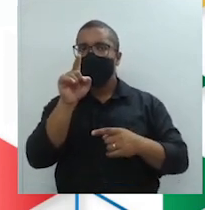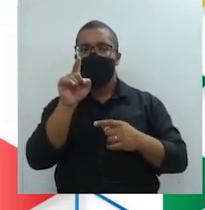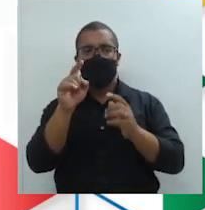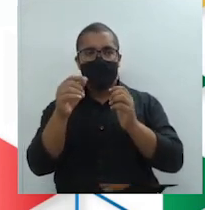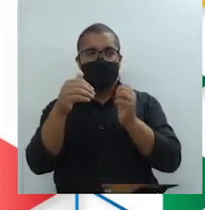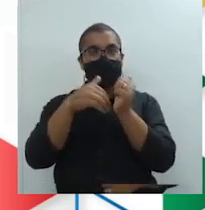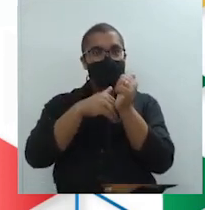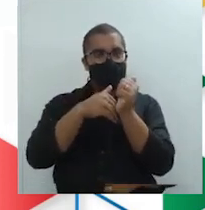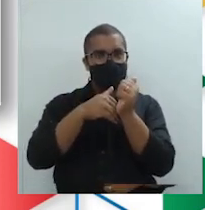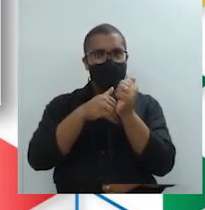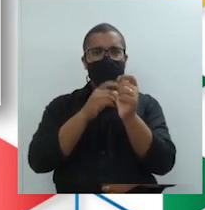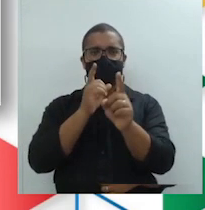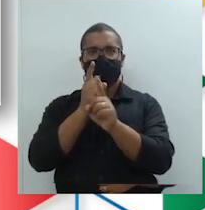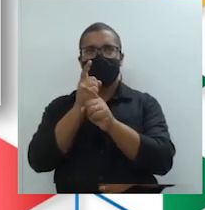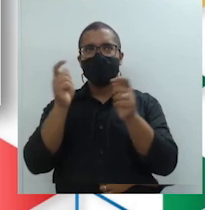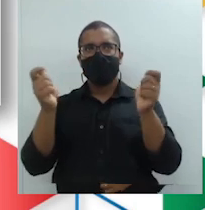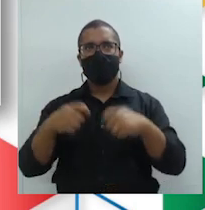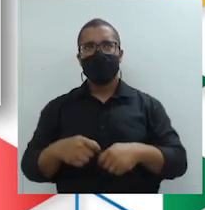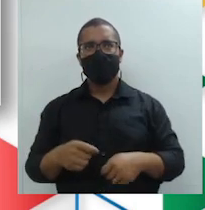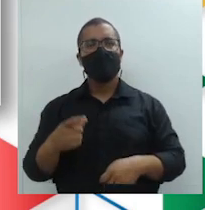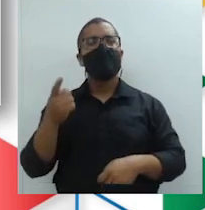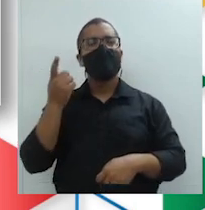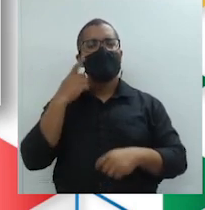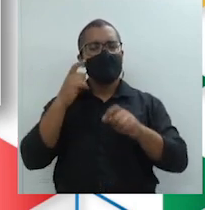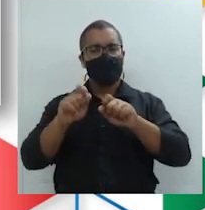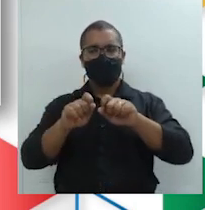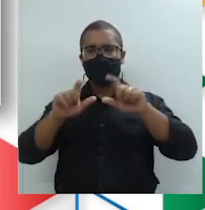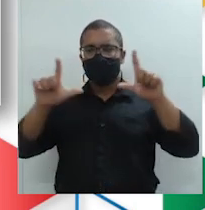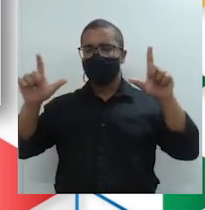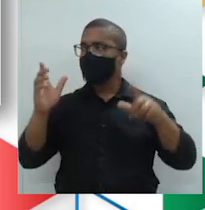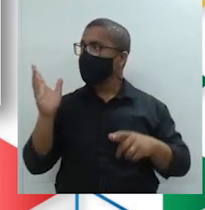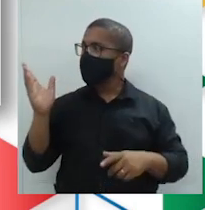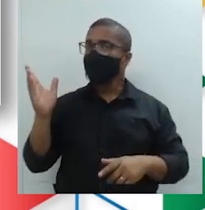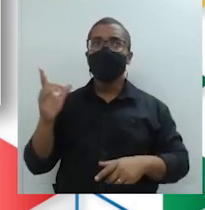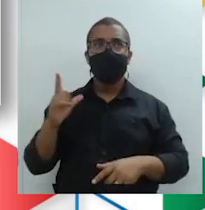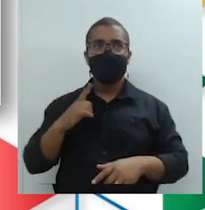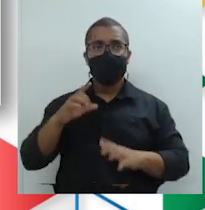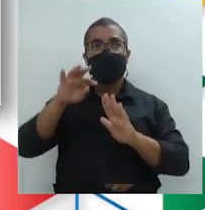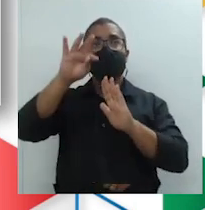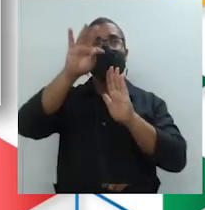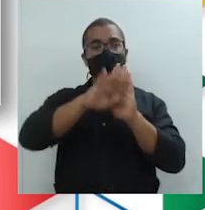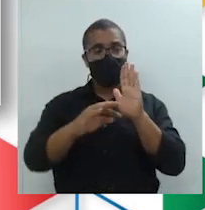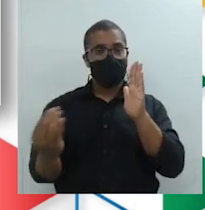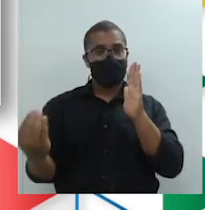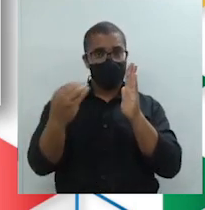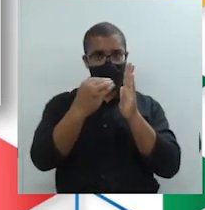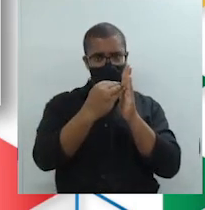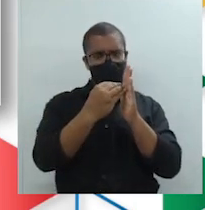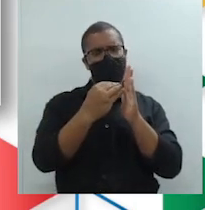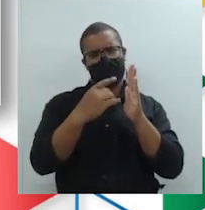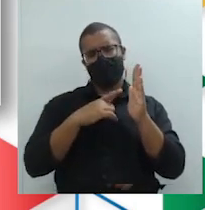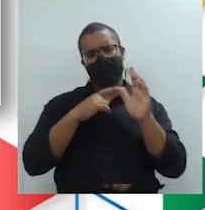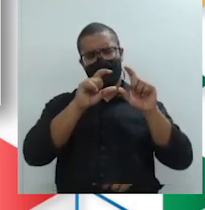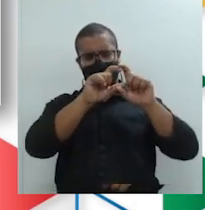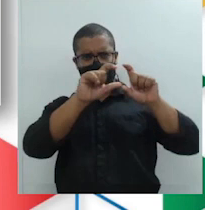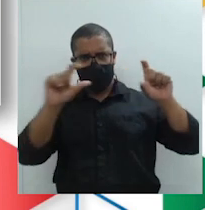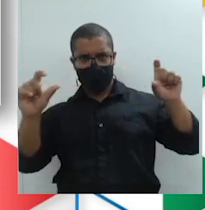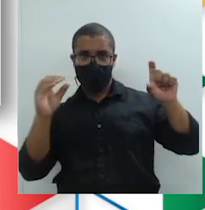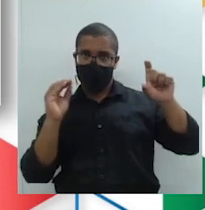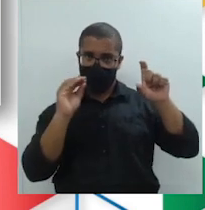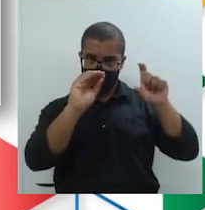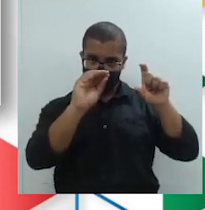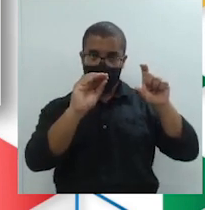dito. Gravem bem. Vamos ver aqui. Na tela ainda temos. Um texto é composto por